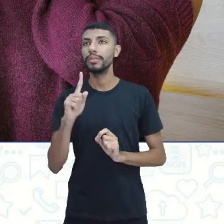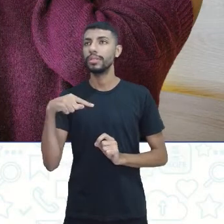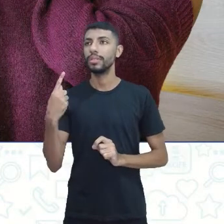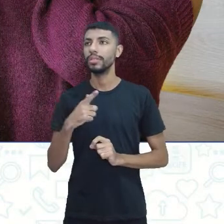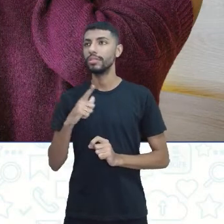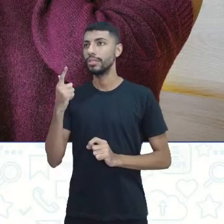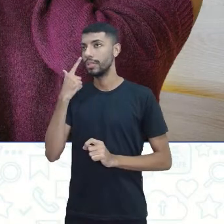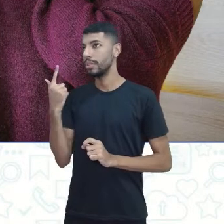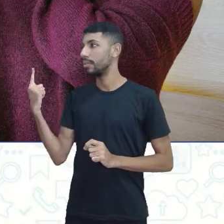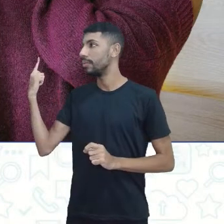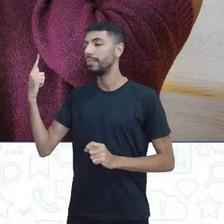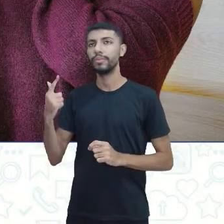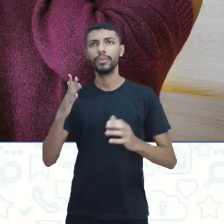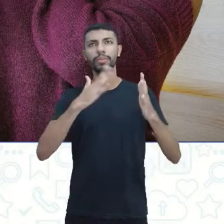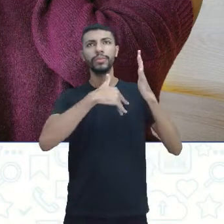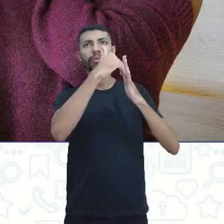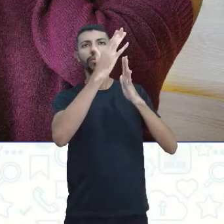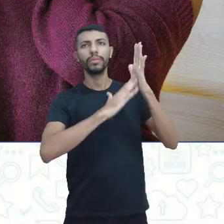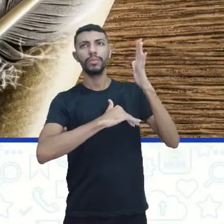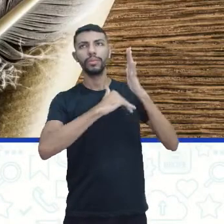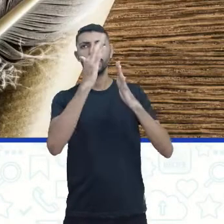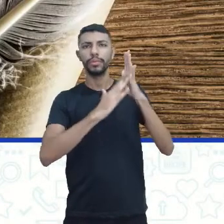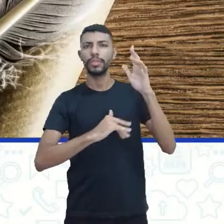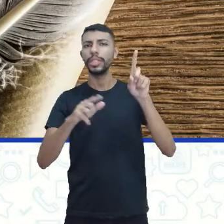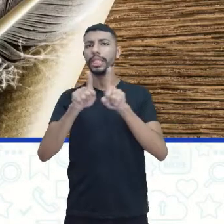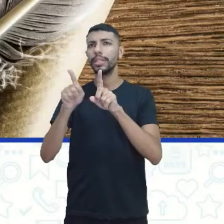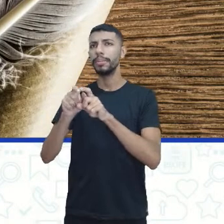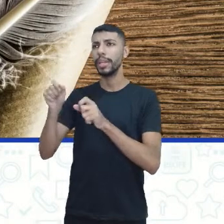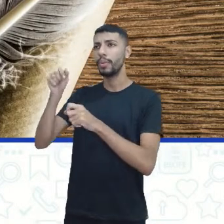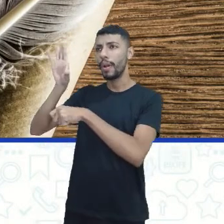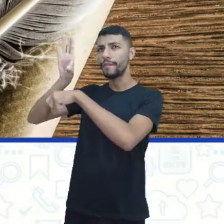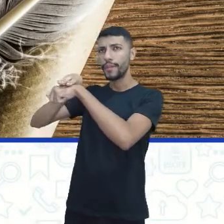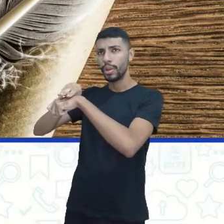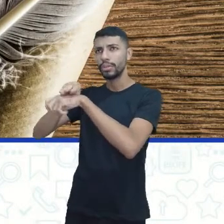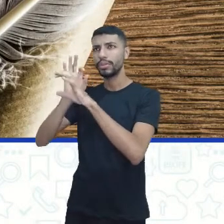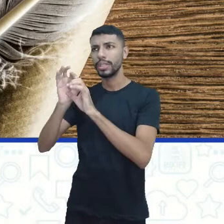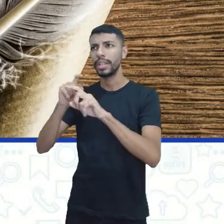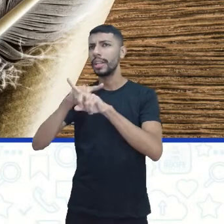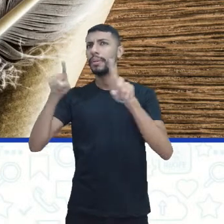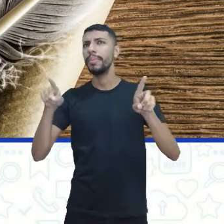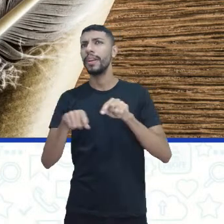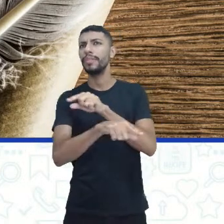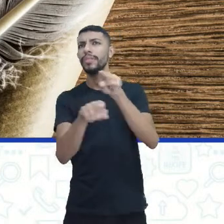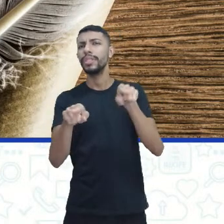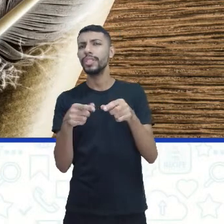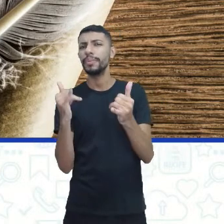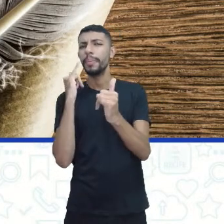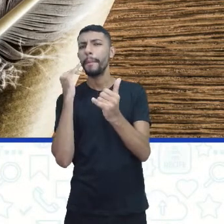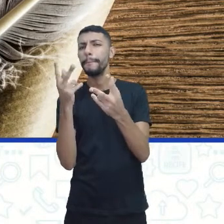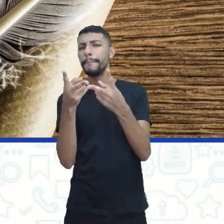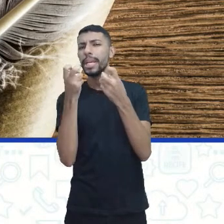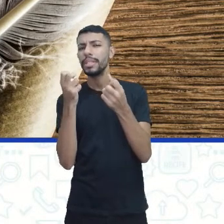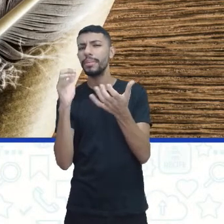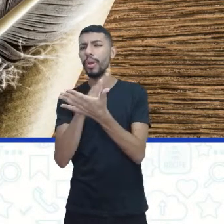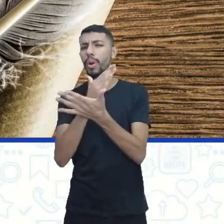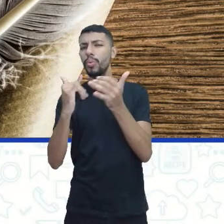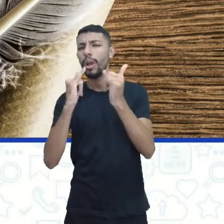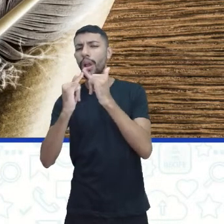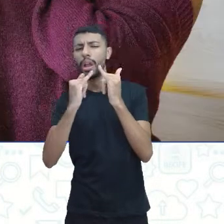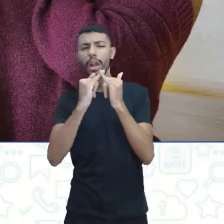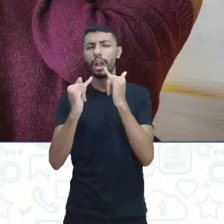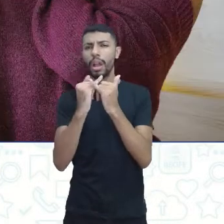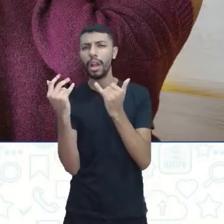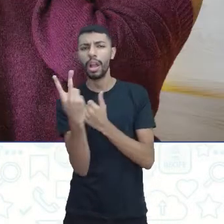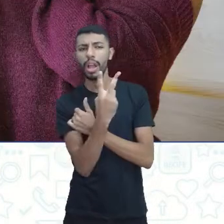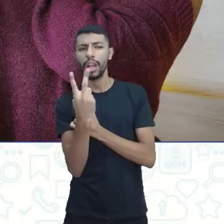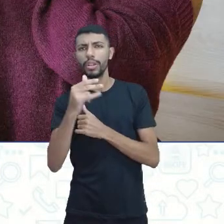aqui uma pintura e a gente tem aqui uma foto. Mas vocês perceberam alguma semelhança entre essas imagens?